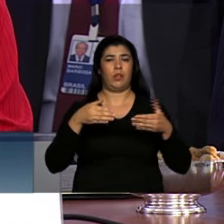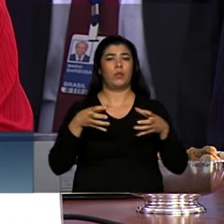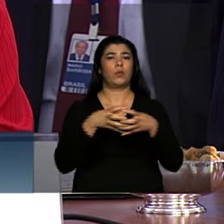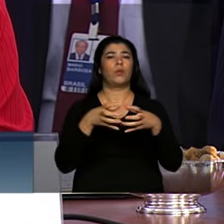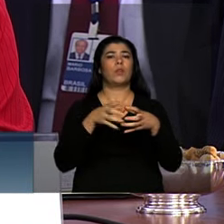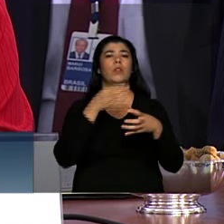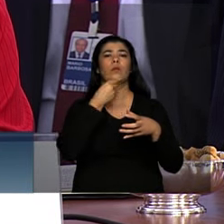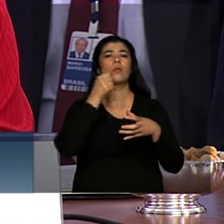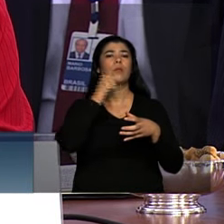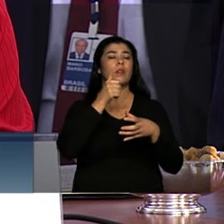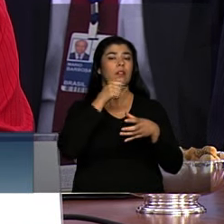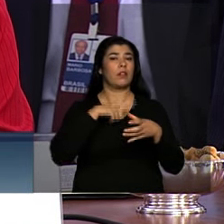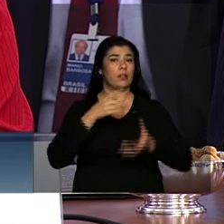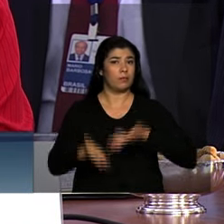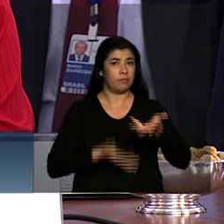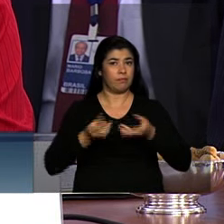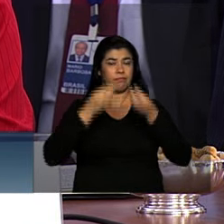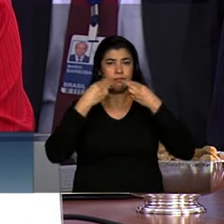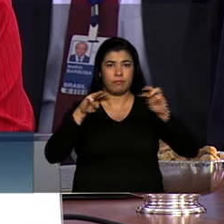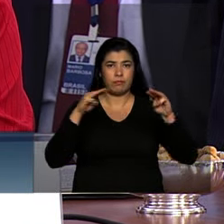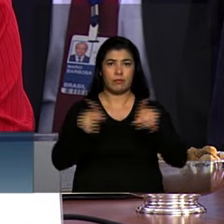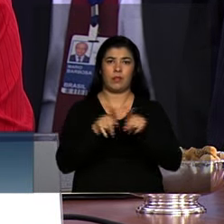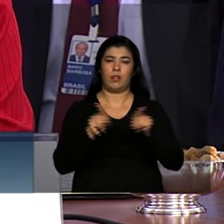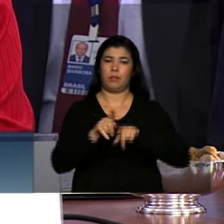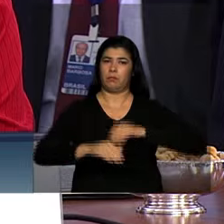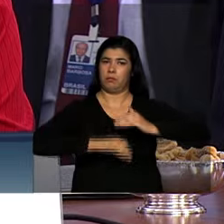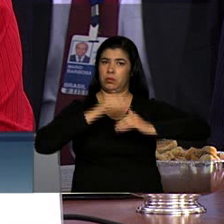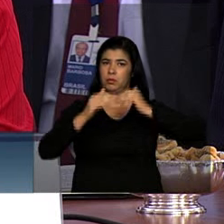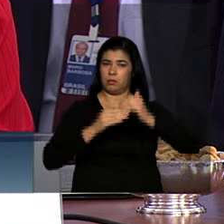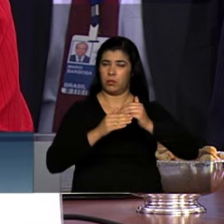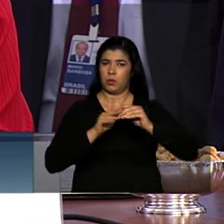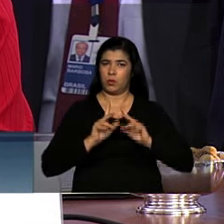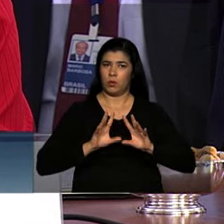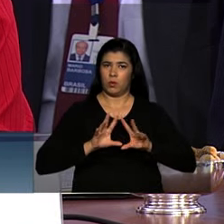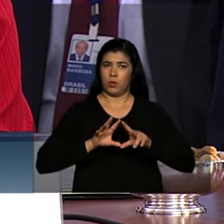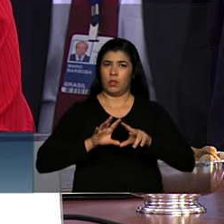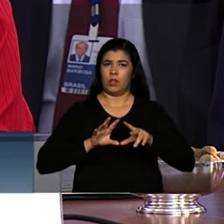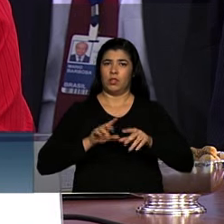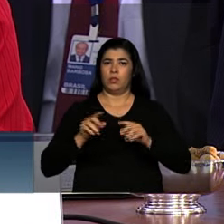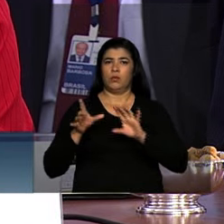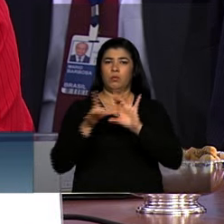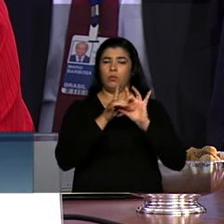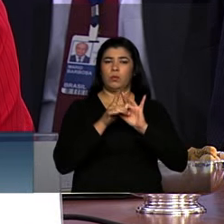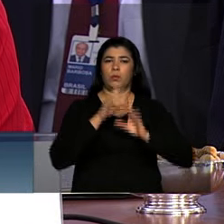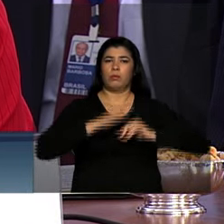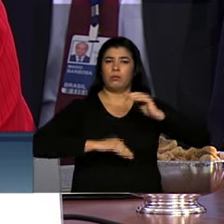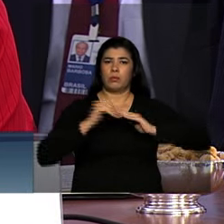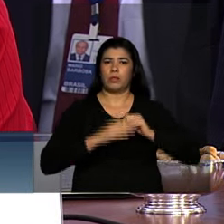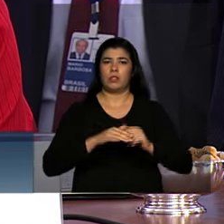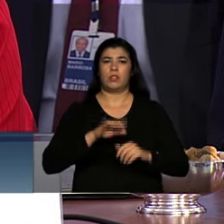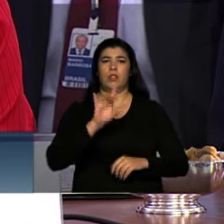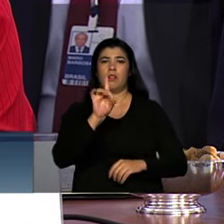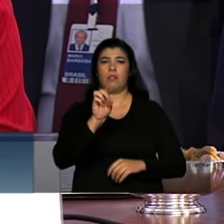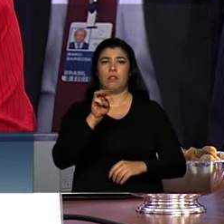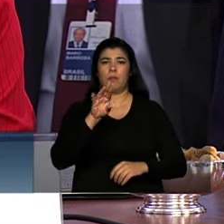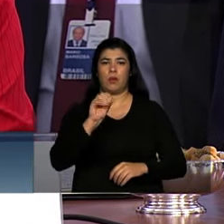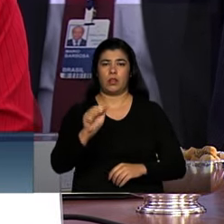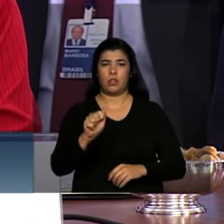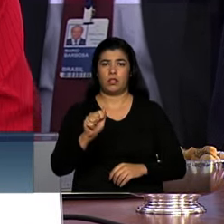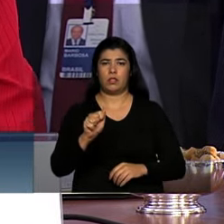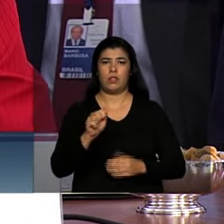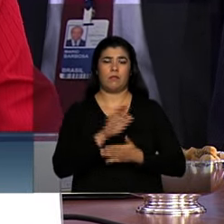que dedicaram sua vida à missão de promover o desenvolvimento e o fortalecimento da democracia. Por isso, nada